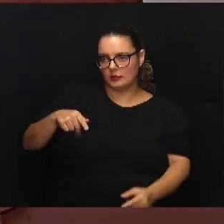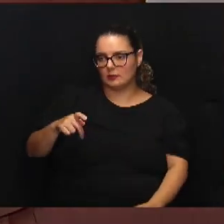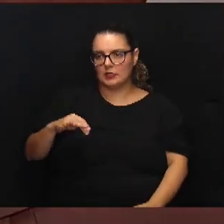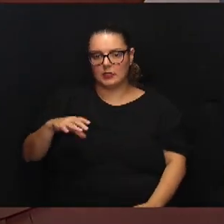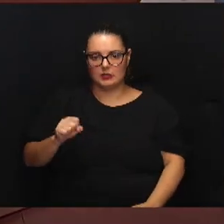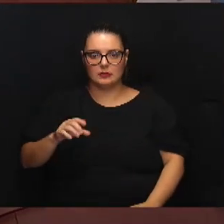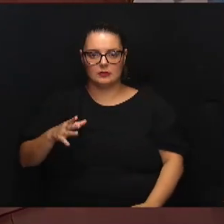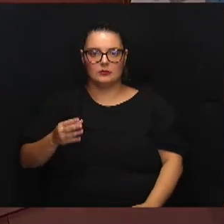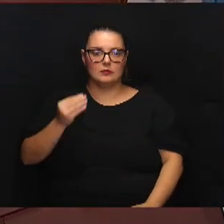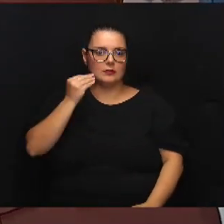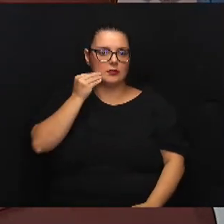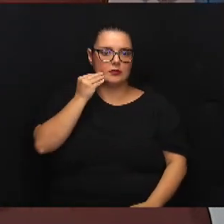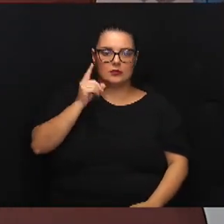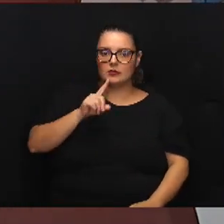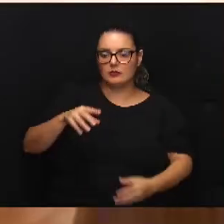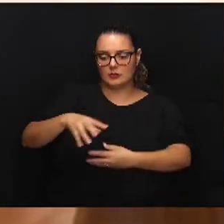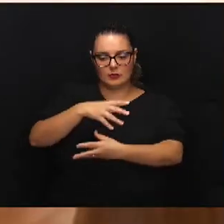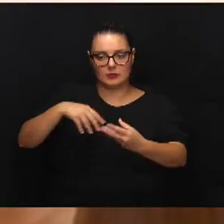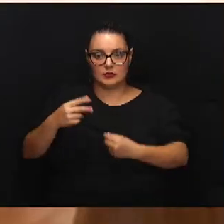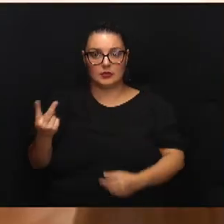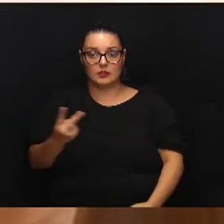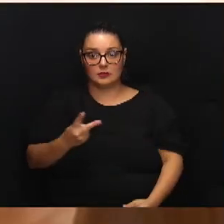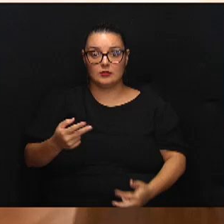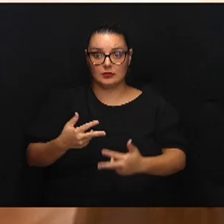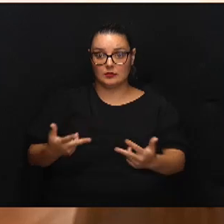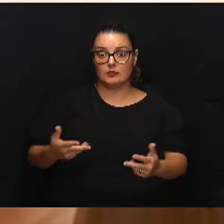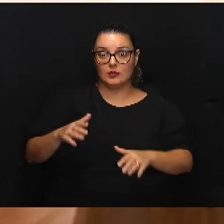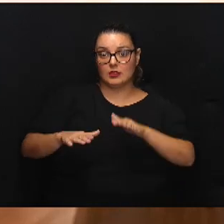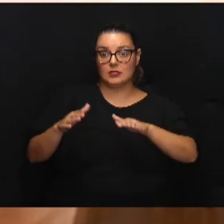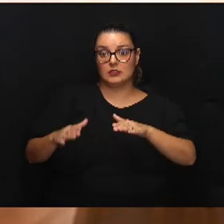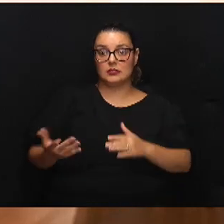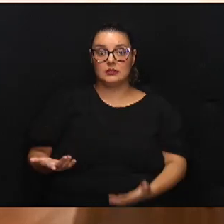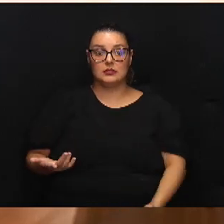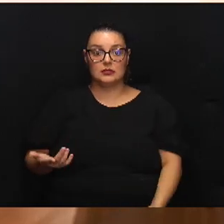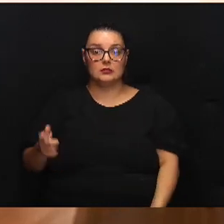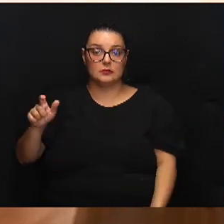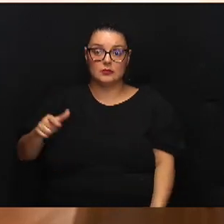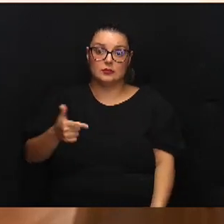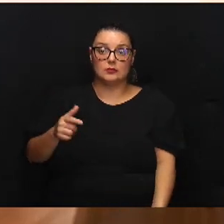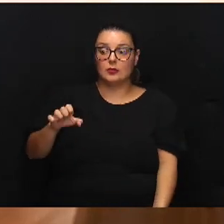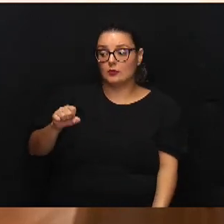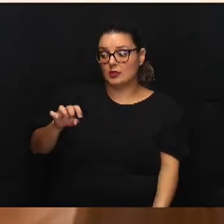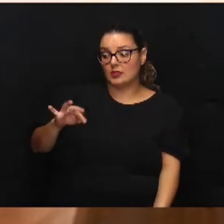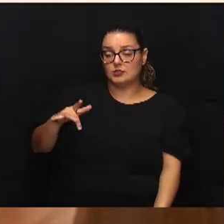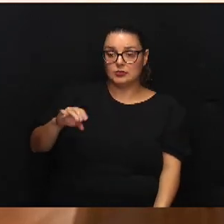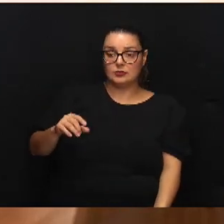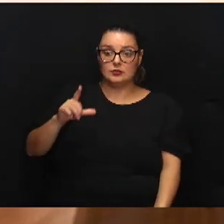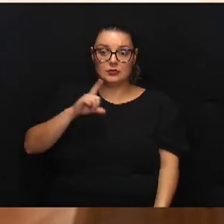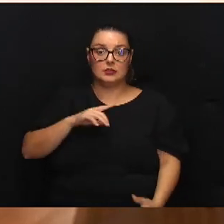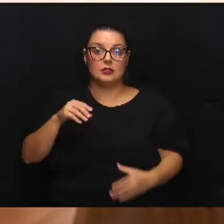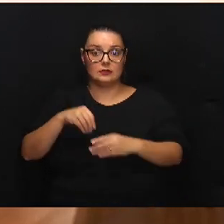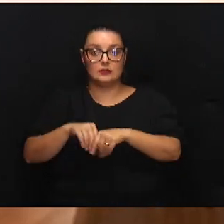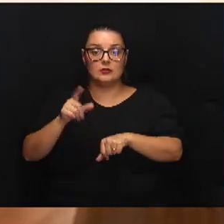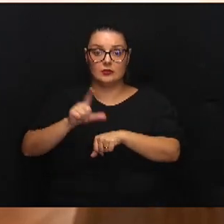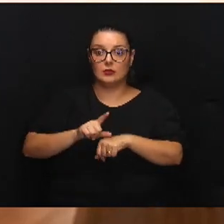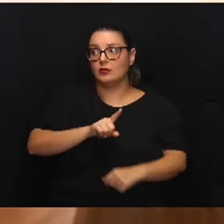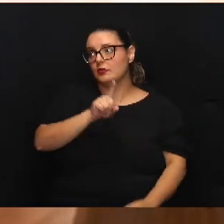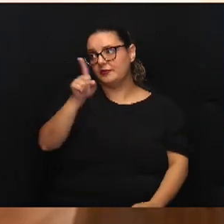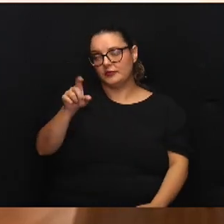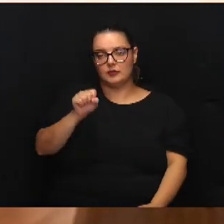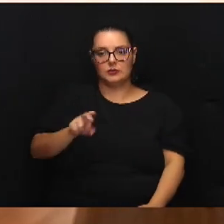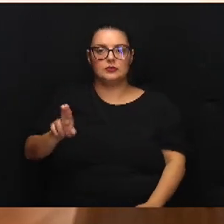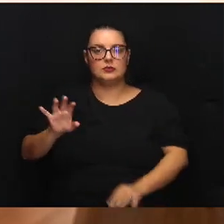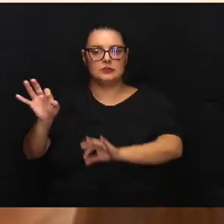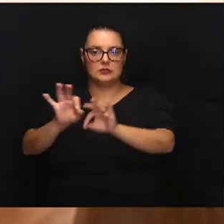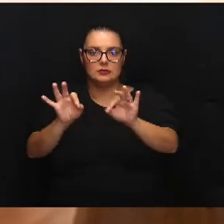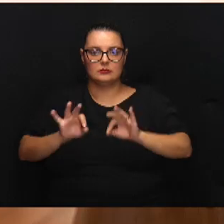não misturar as duas coisas, claro, porque às vezes a pessoa não tem o estilo que a gente tem aqui na loja também. Então, vou até um shopping, separo tudo para